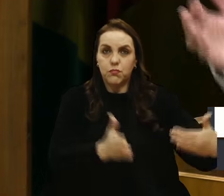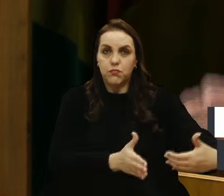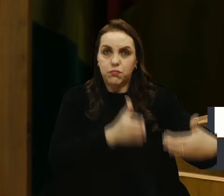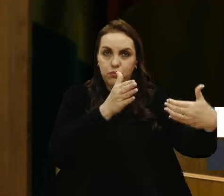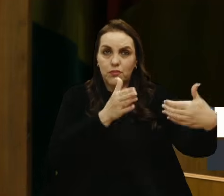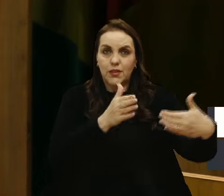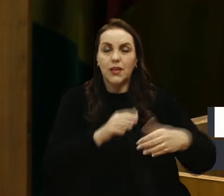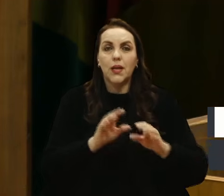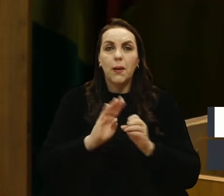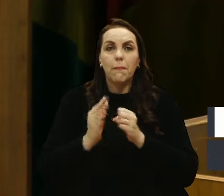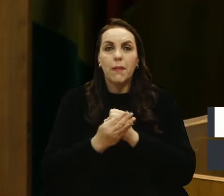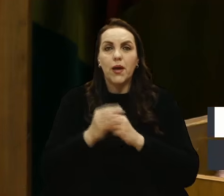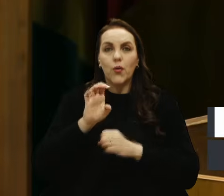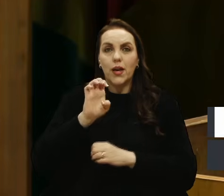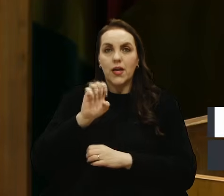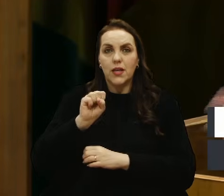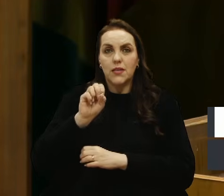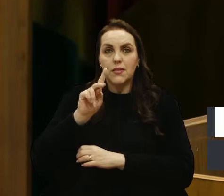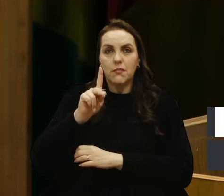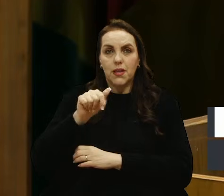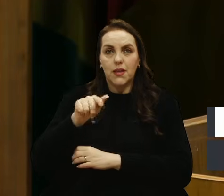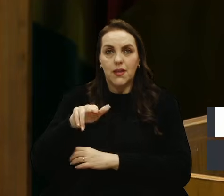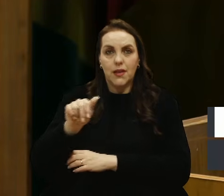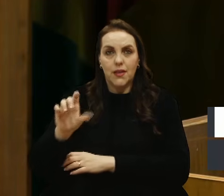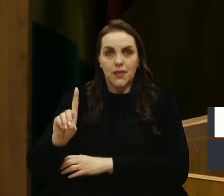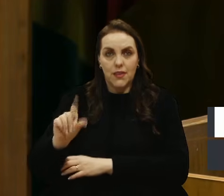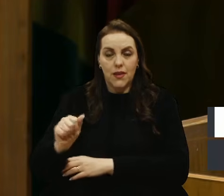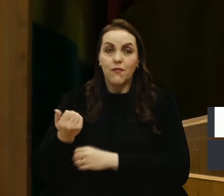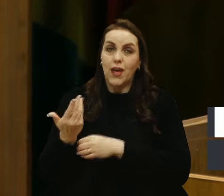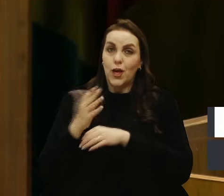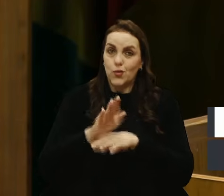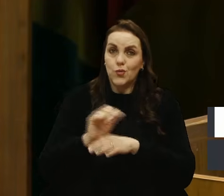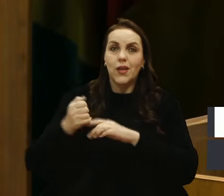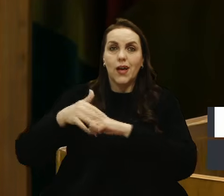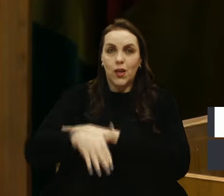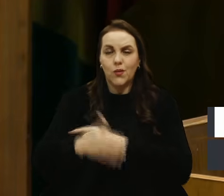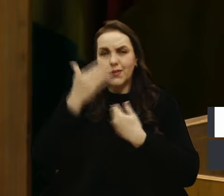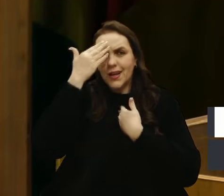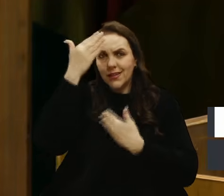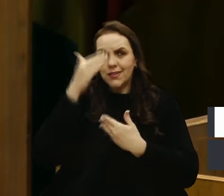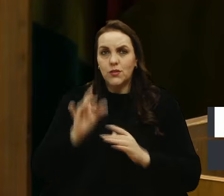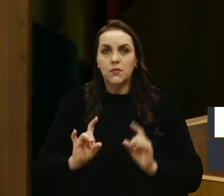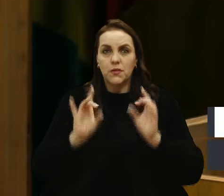vai ajudar muito Galópolis. Agradecimento especial aos envolvidos, né.